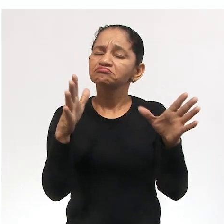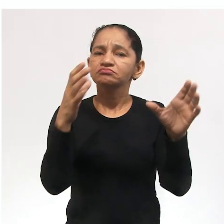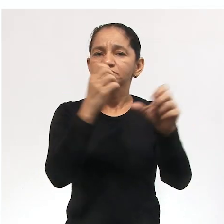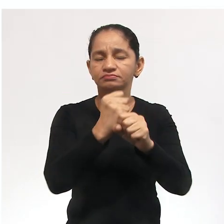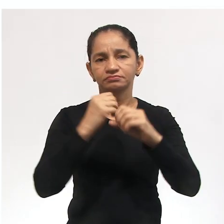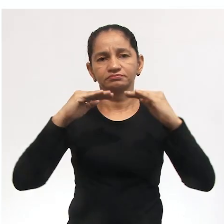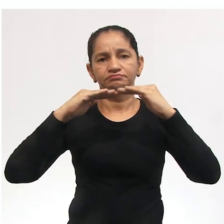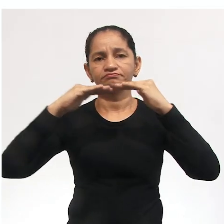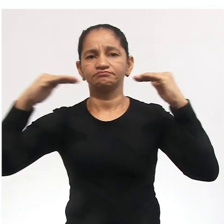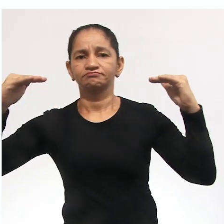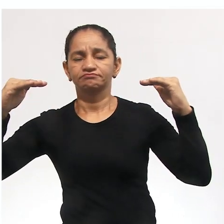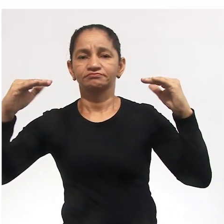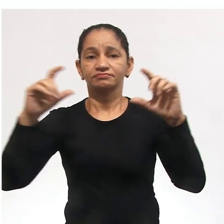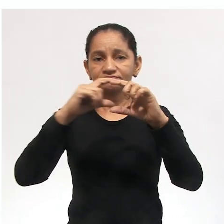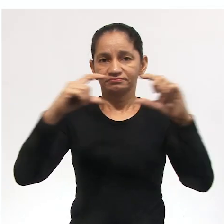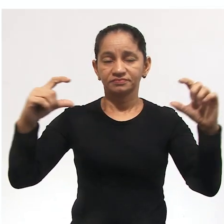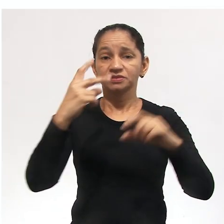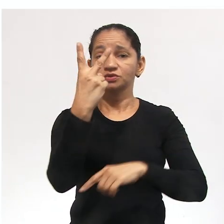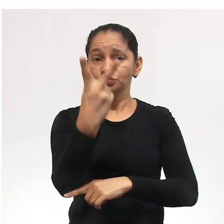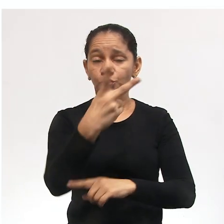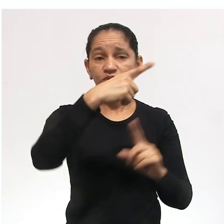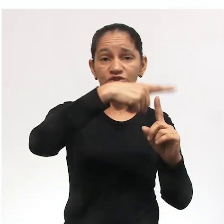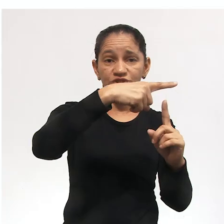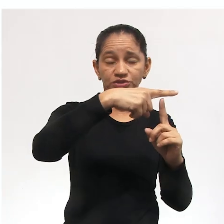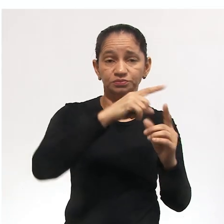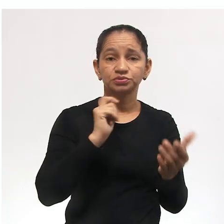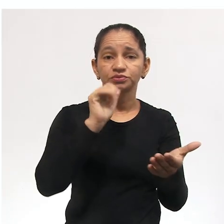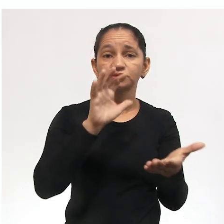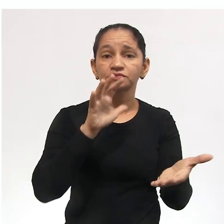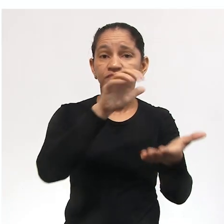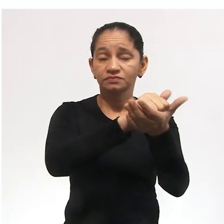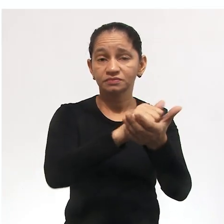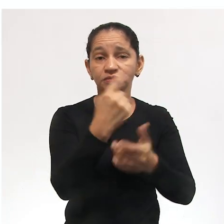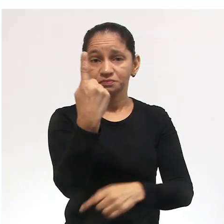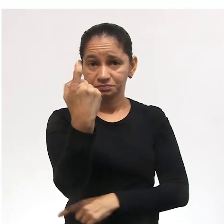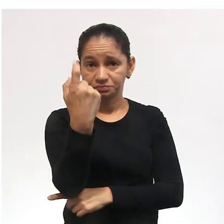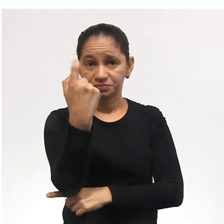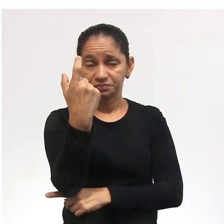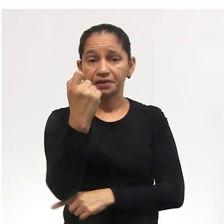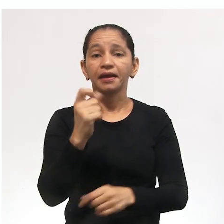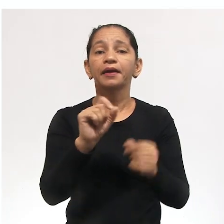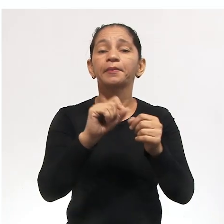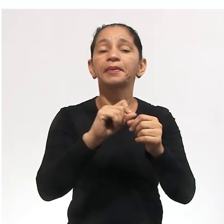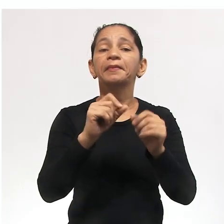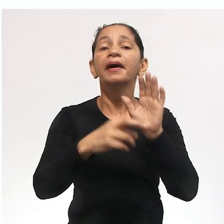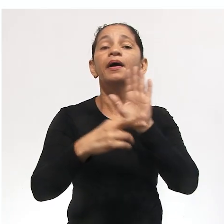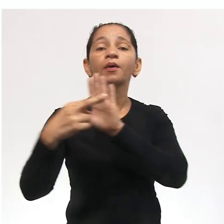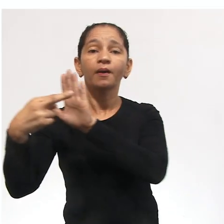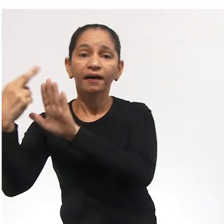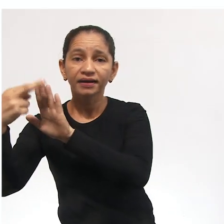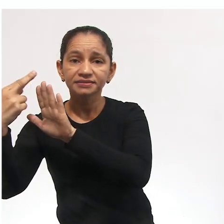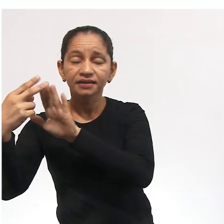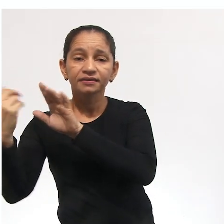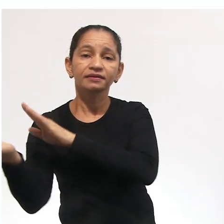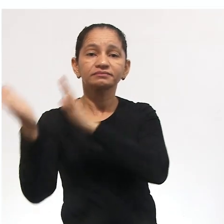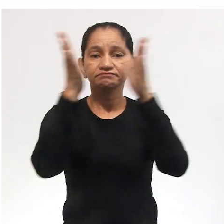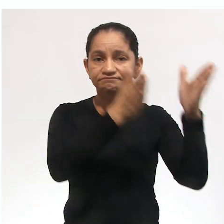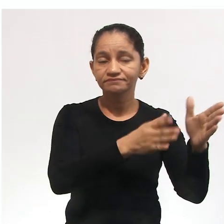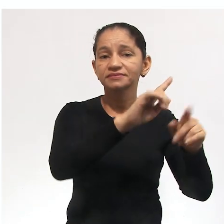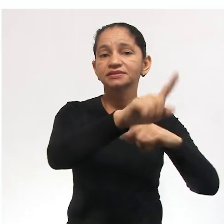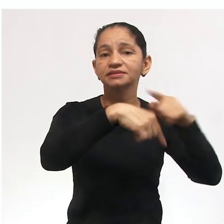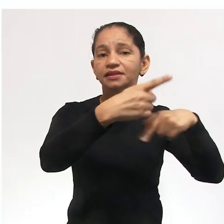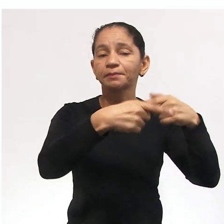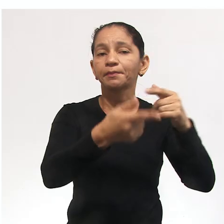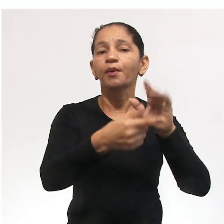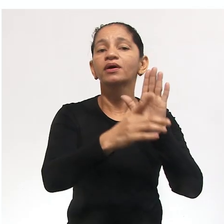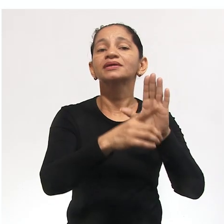registro, sendo o primeiro referente ao reconhecimento das receitas e o respectivo recebimento. Então, pessoal, o que eu quero dizer? Nesse primeiro momento, a gente